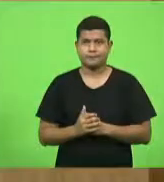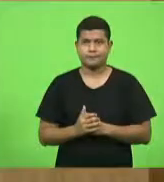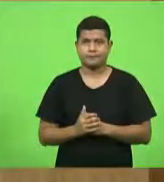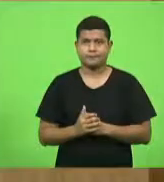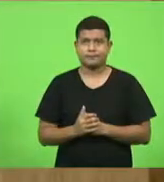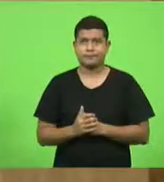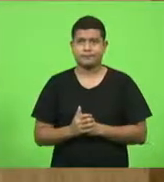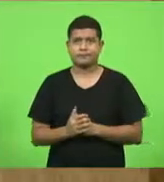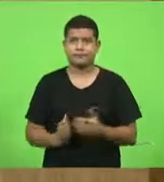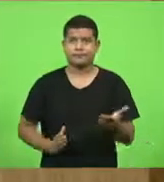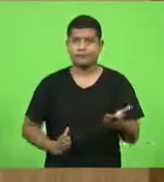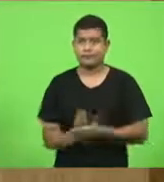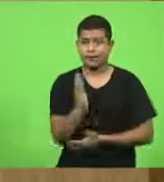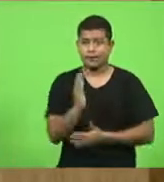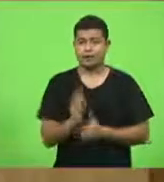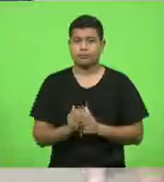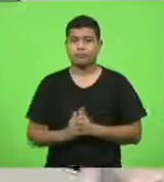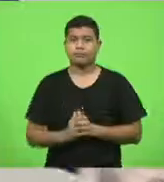Aprovado.